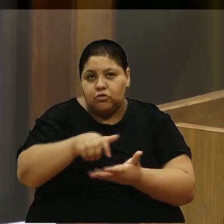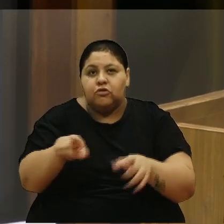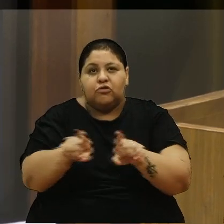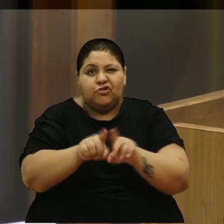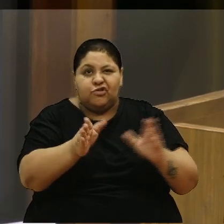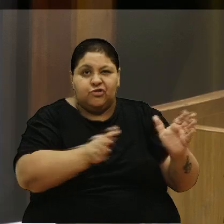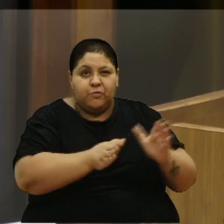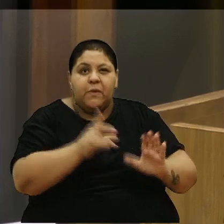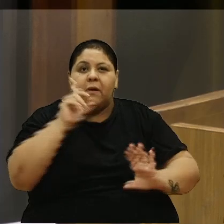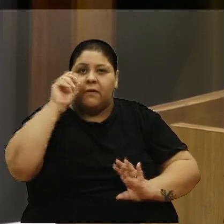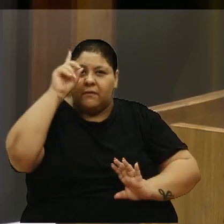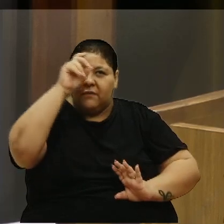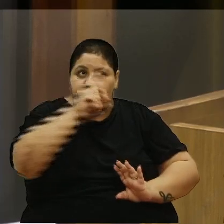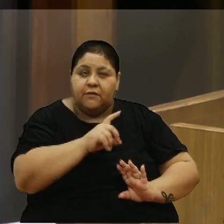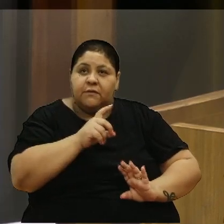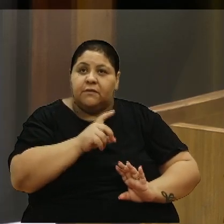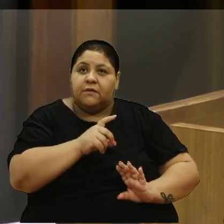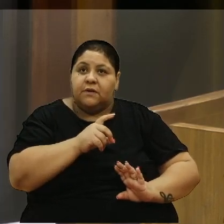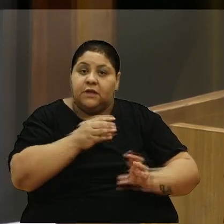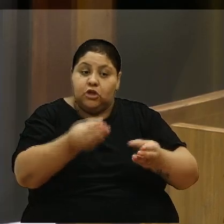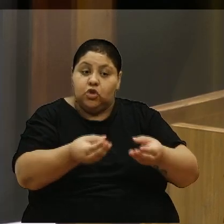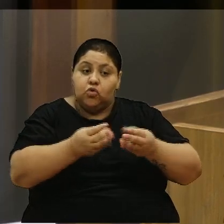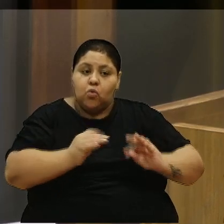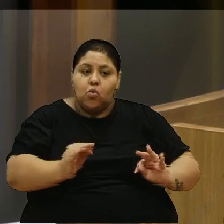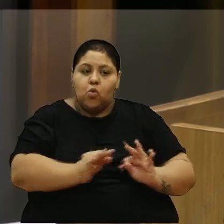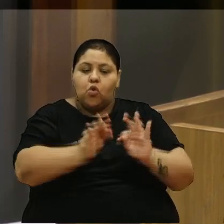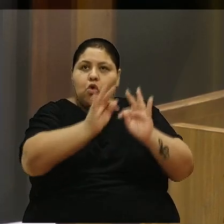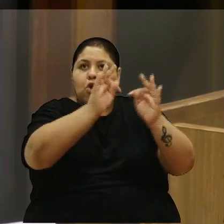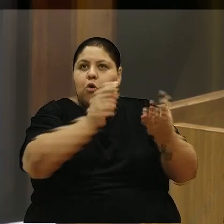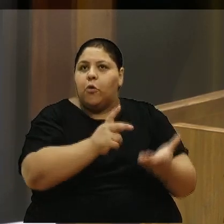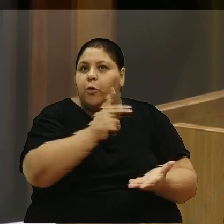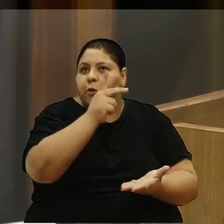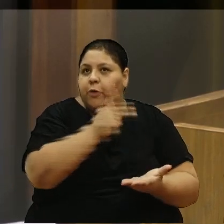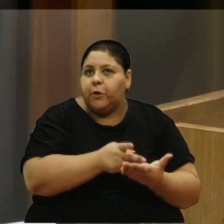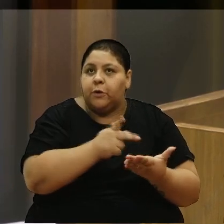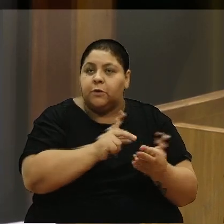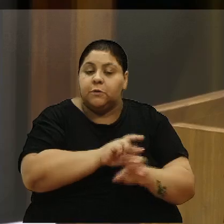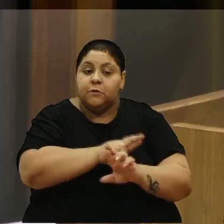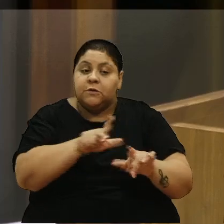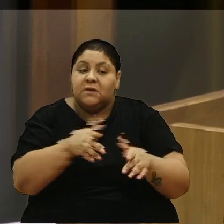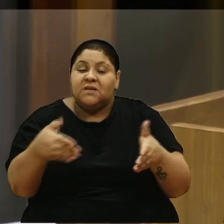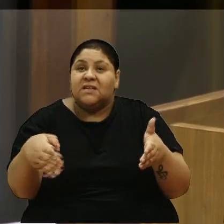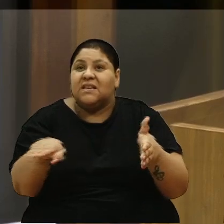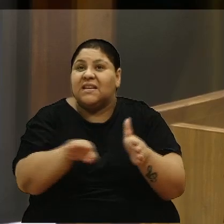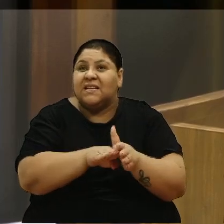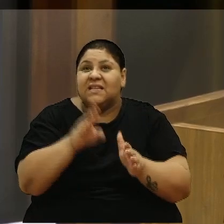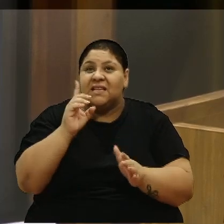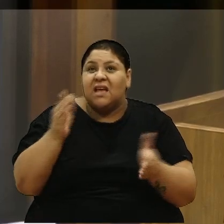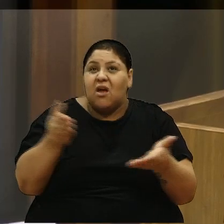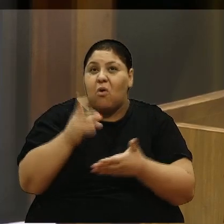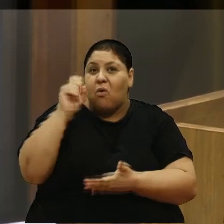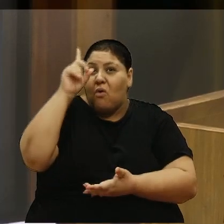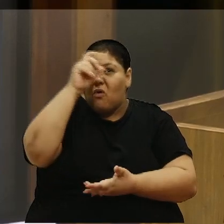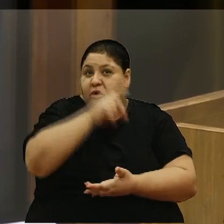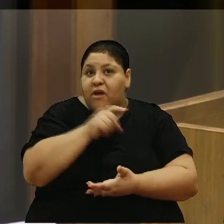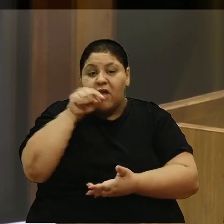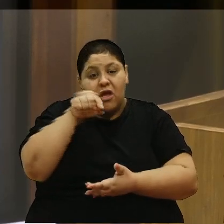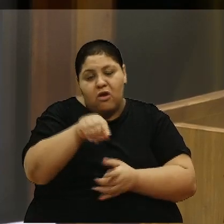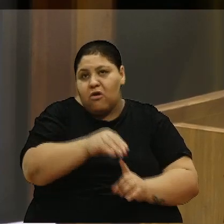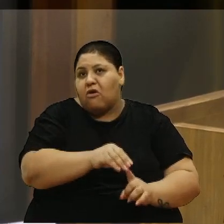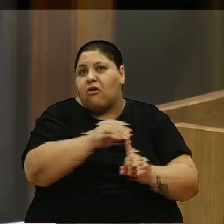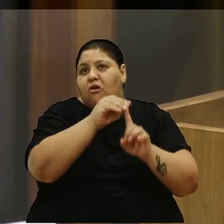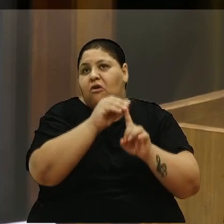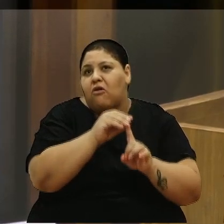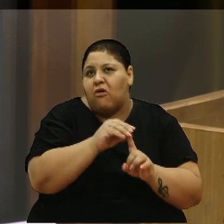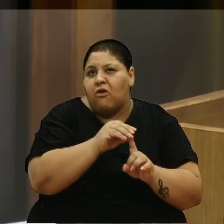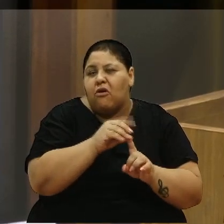período muito complexo, se trouxe muita tecnologia, produtos diferenciados que até hoje são difíceis e que são o nosso carro-chefe, perfis